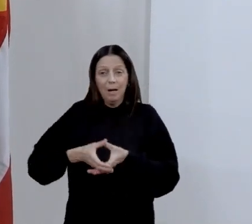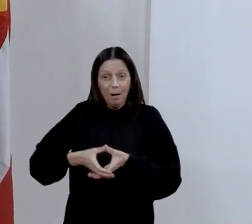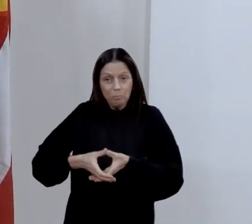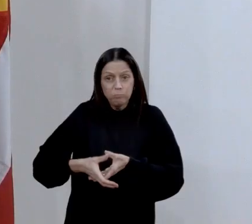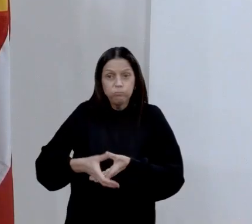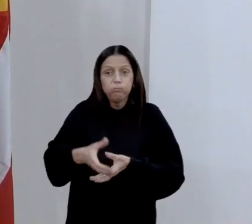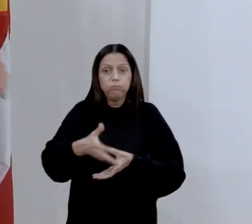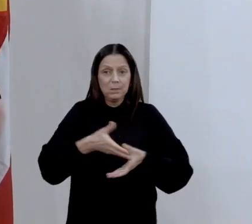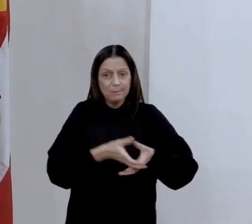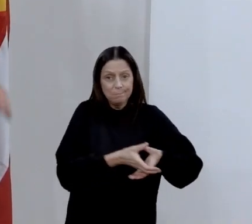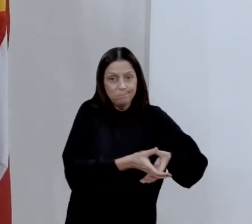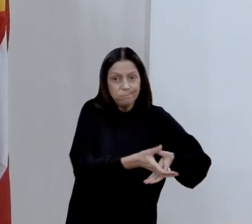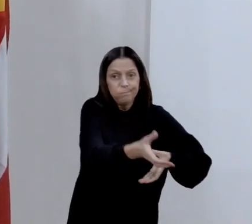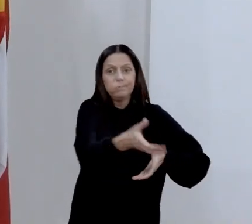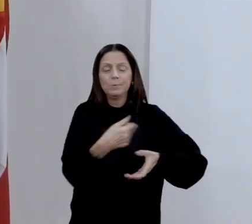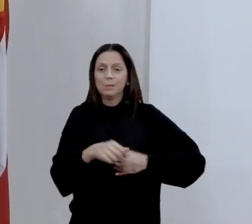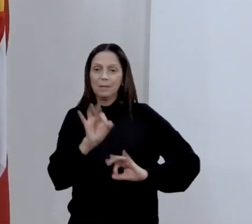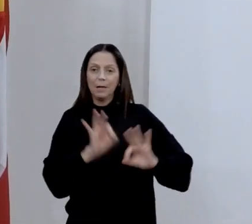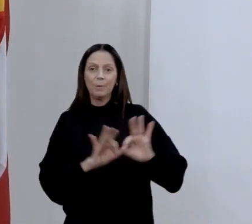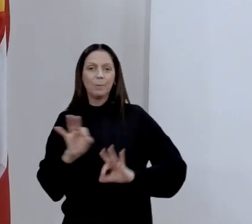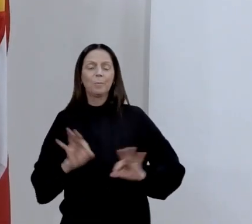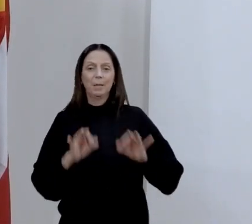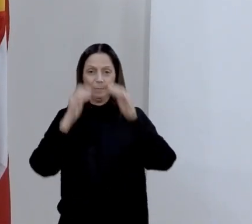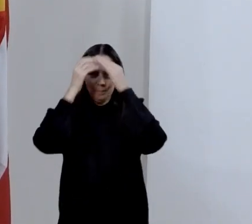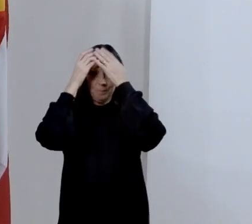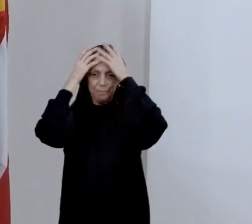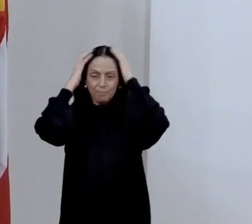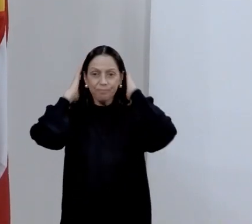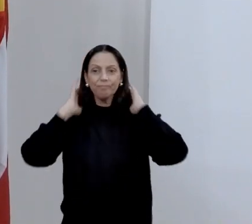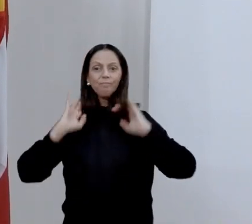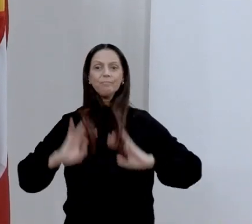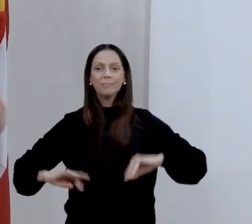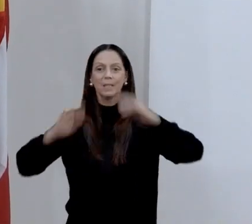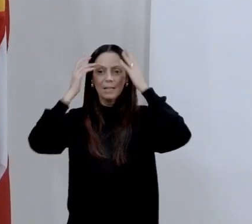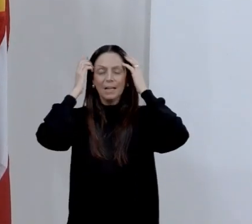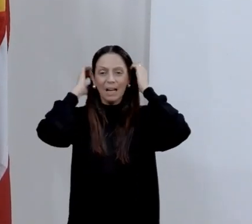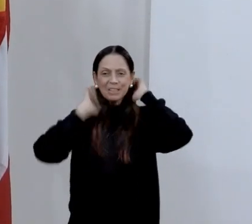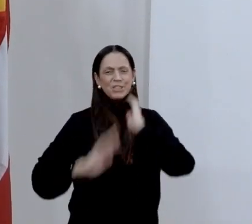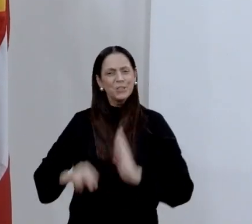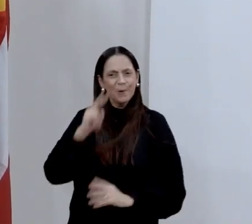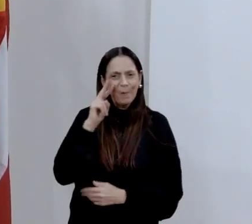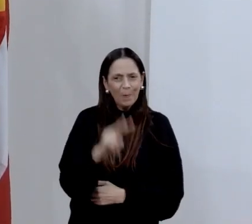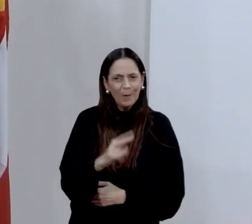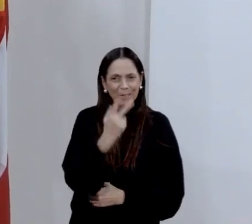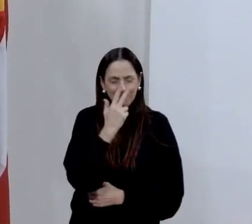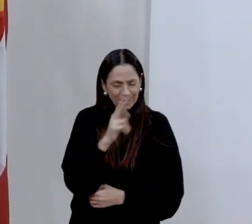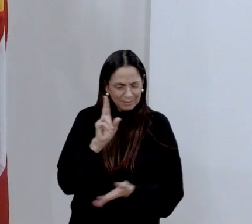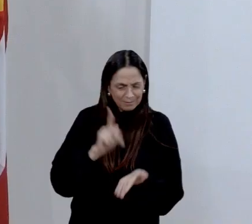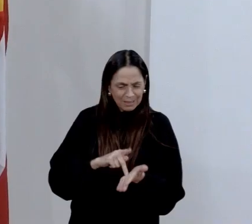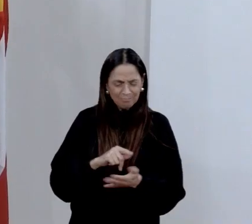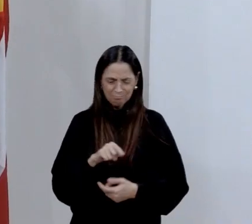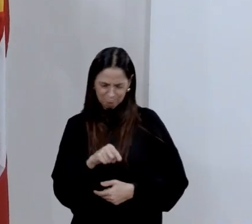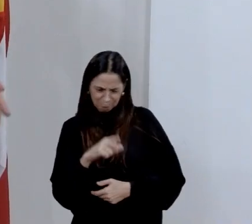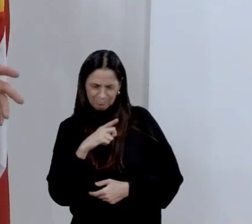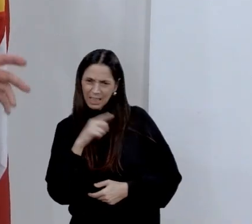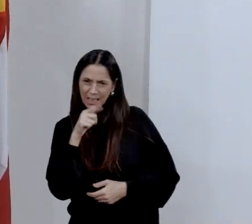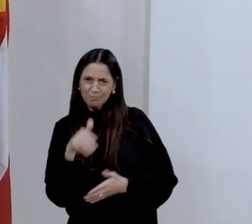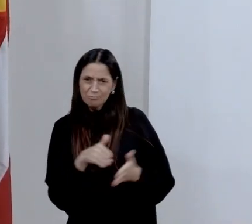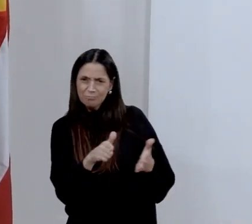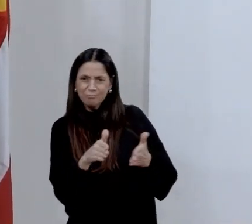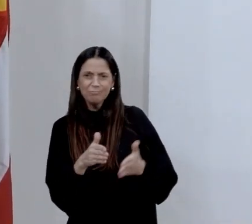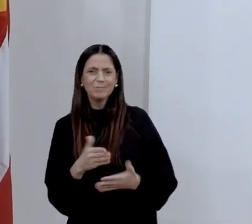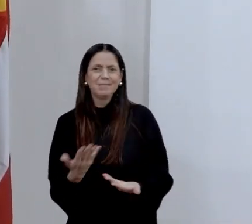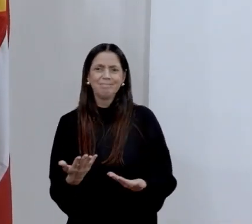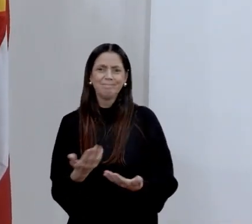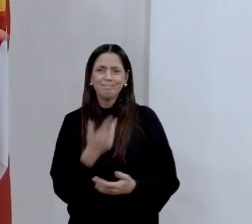E ele não faz mais é só ir lá, dá para ver que não parece mais um Ribeirão, a quantidade de casas irregulares que foram construídas no passado.